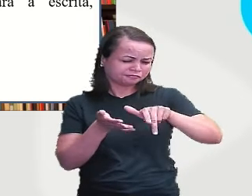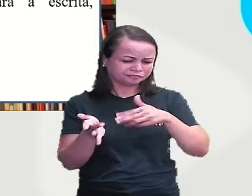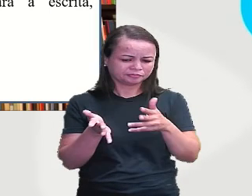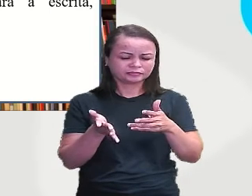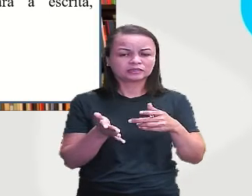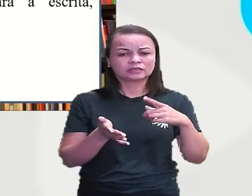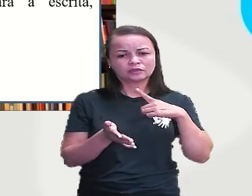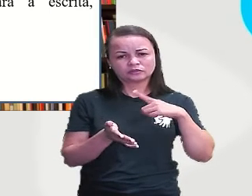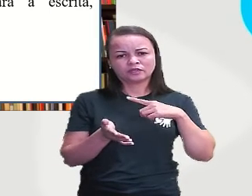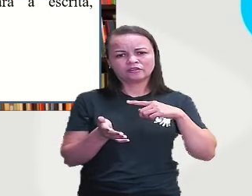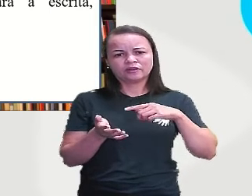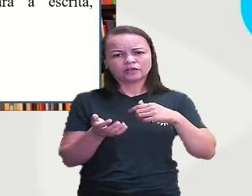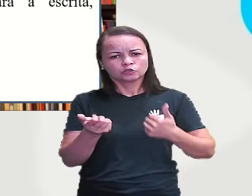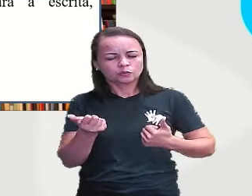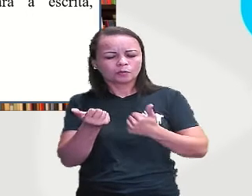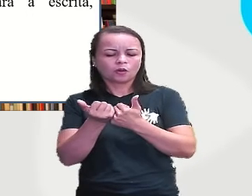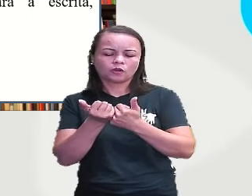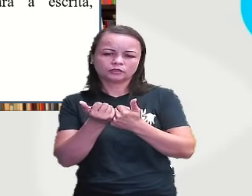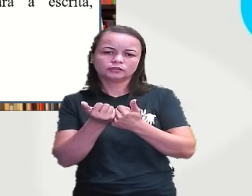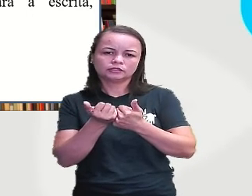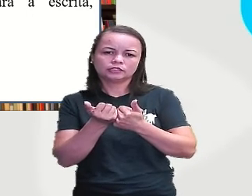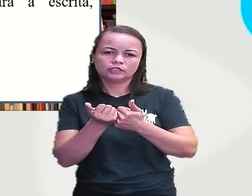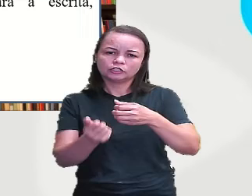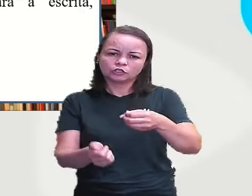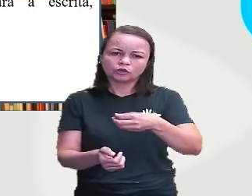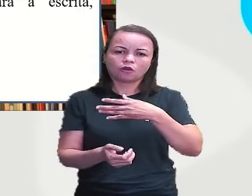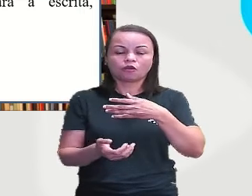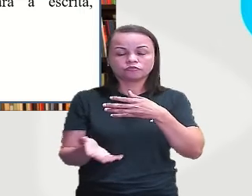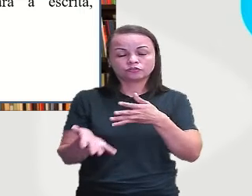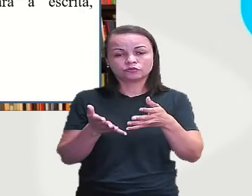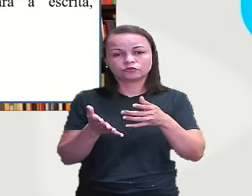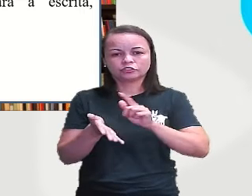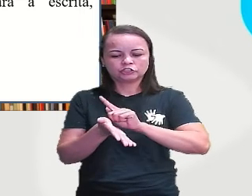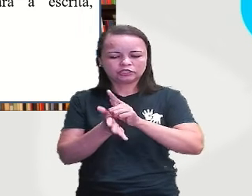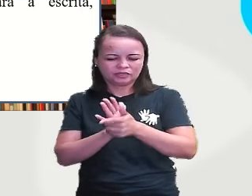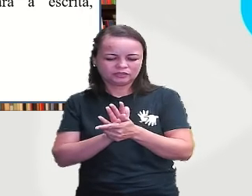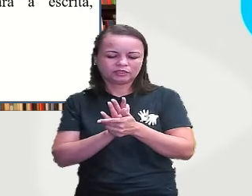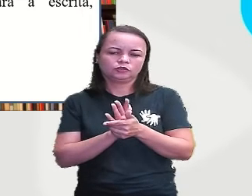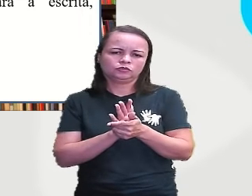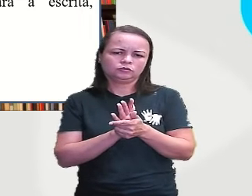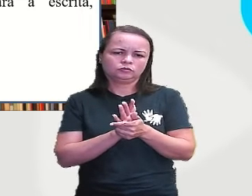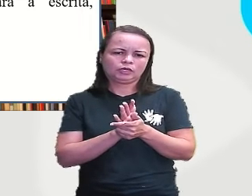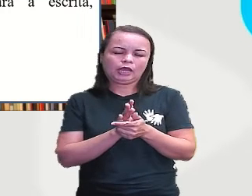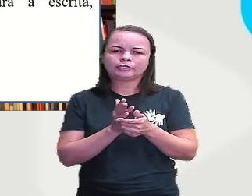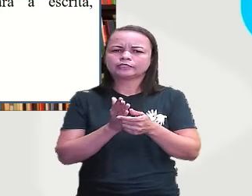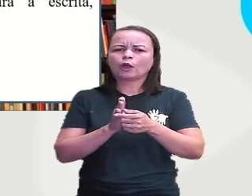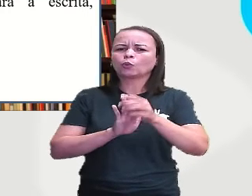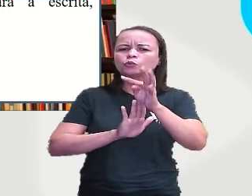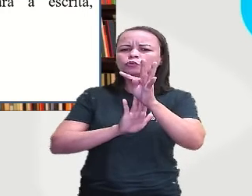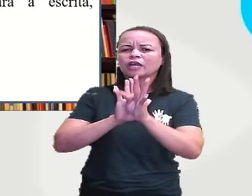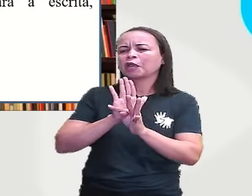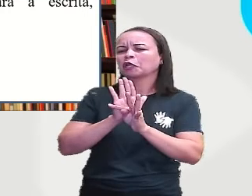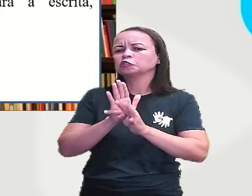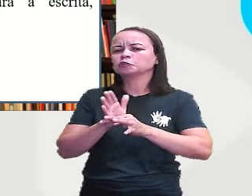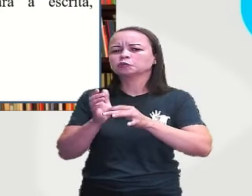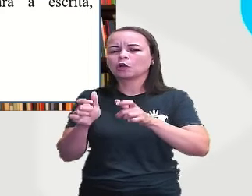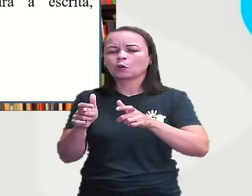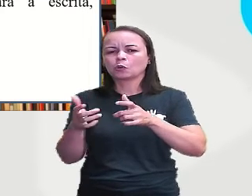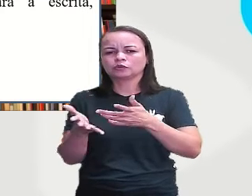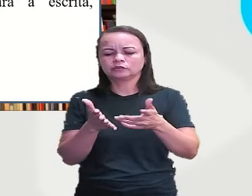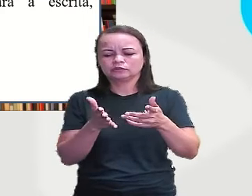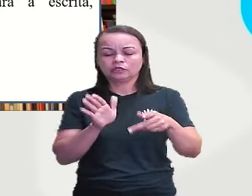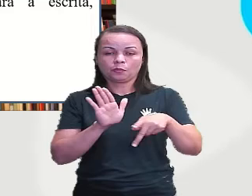e novos gêneros. Então, suporte é onde está o meu texto, onde está ali o meu gênero, certo? E o gênero é o